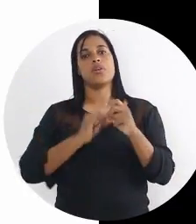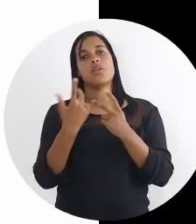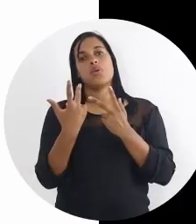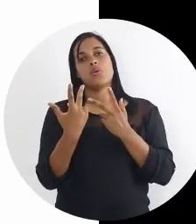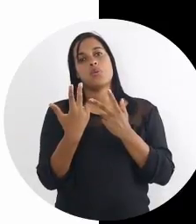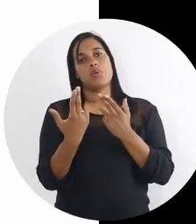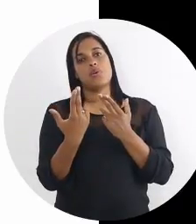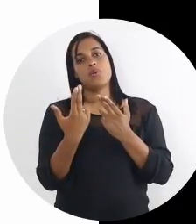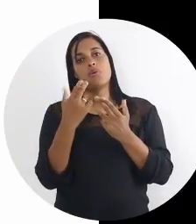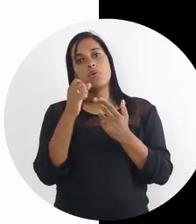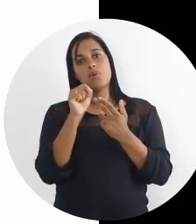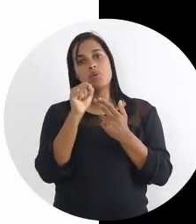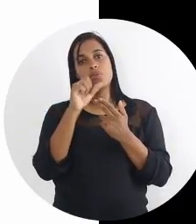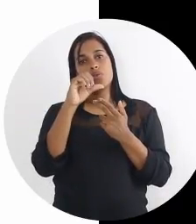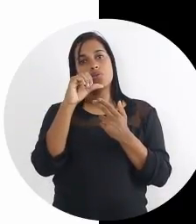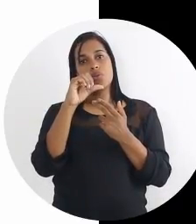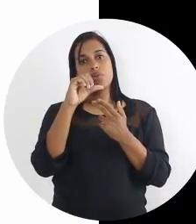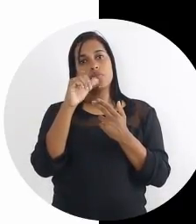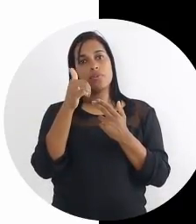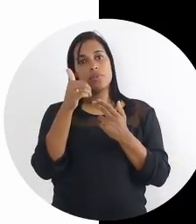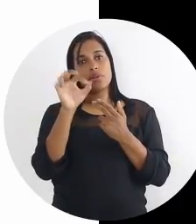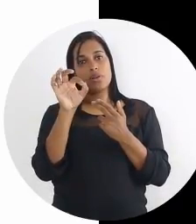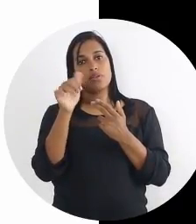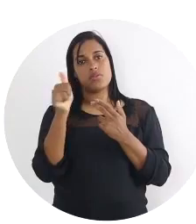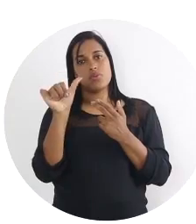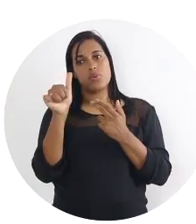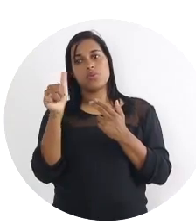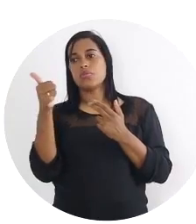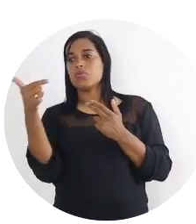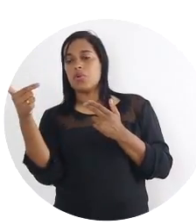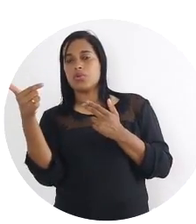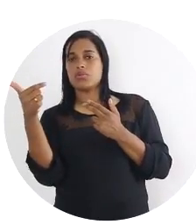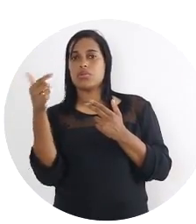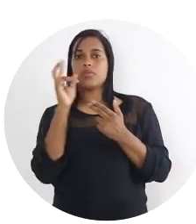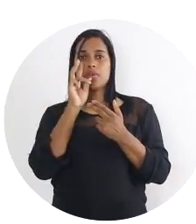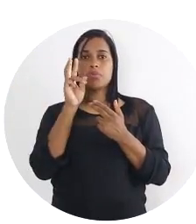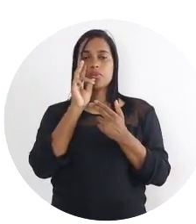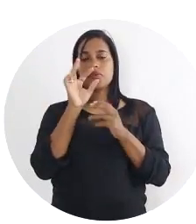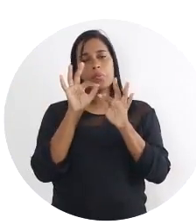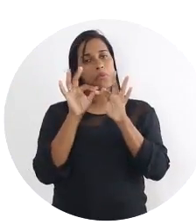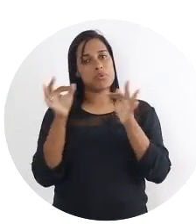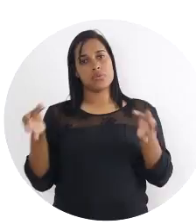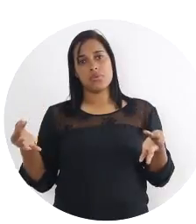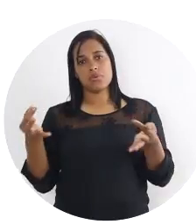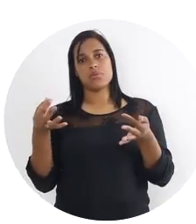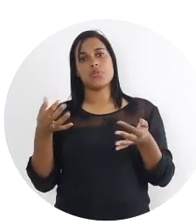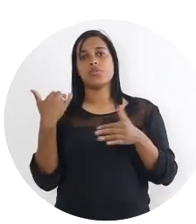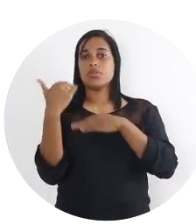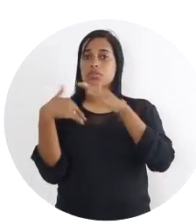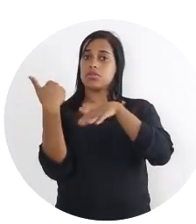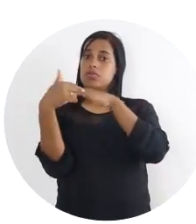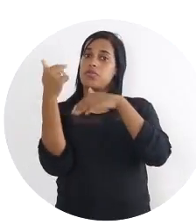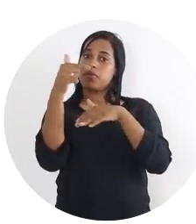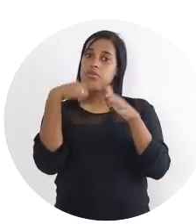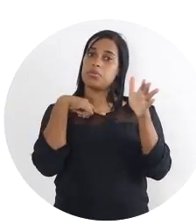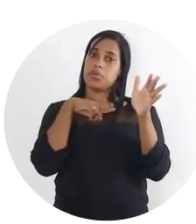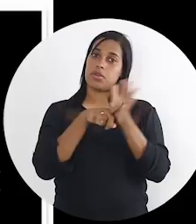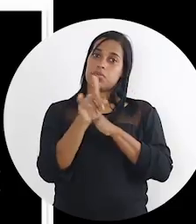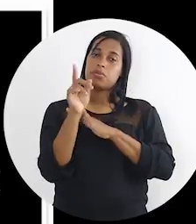a 8, 9, 10, 11 ou 12. Vejamos na HP como é simples desenvolver essa questão.